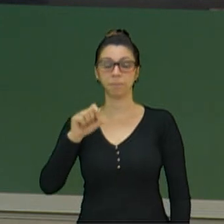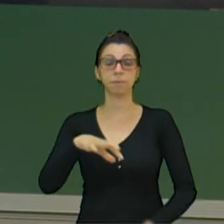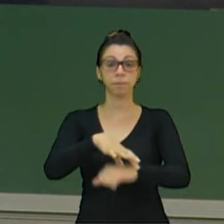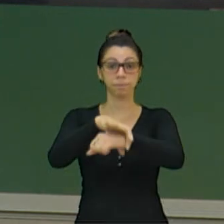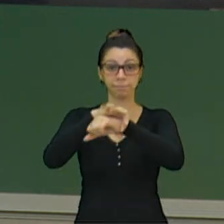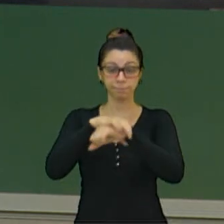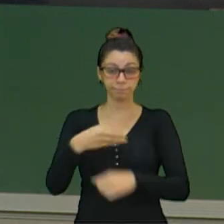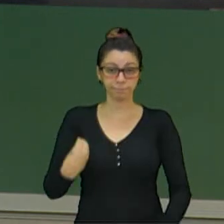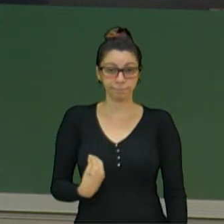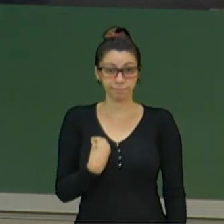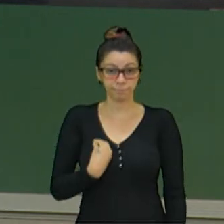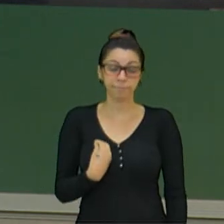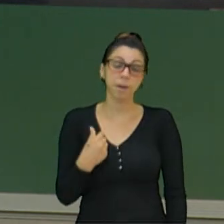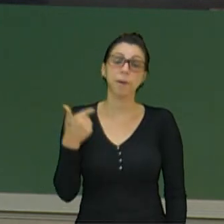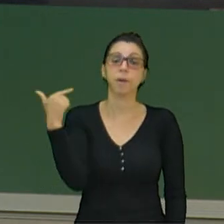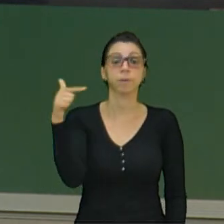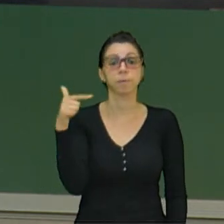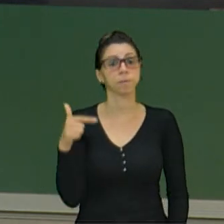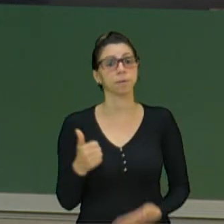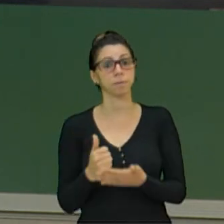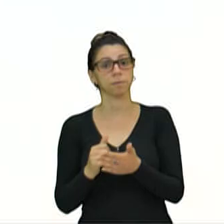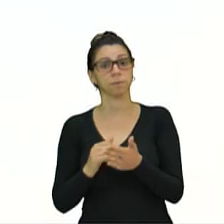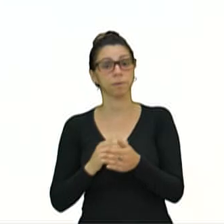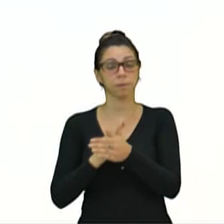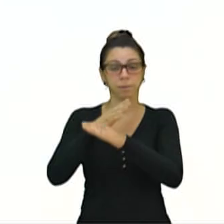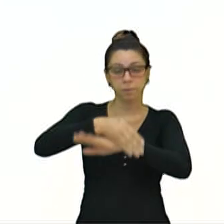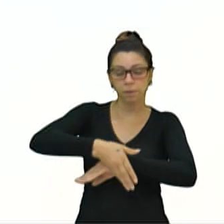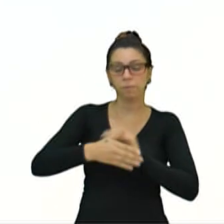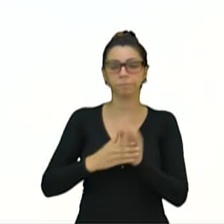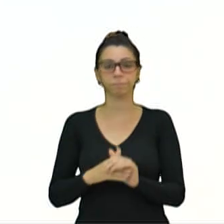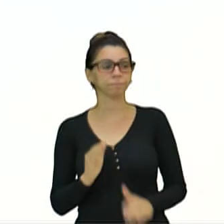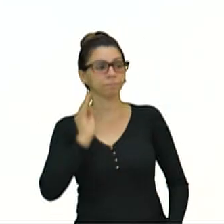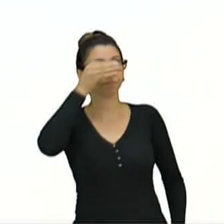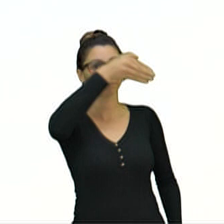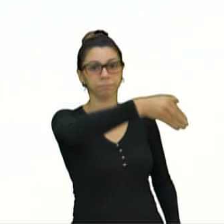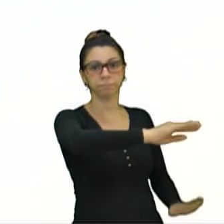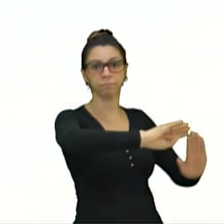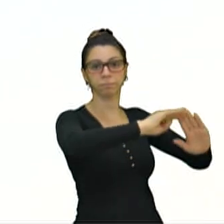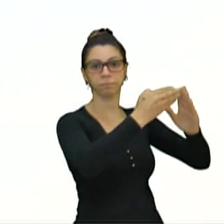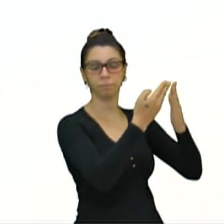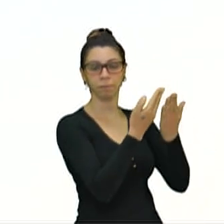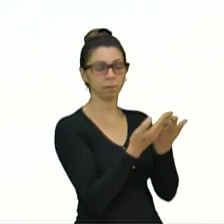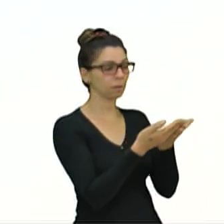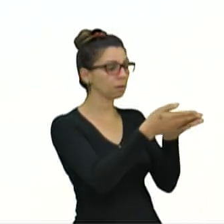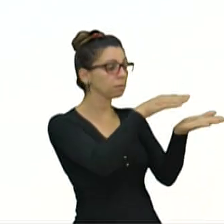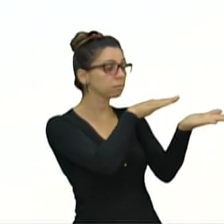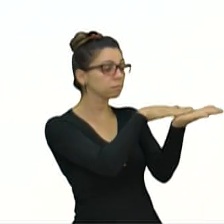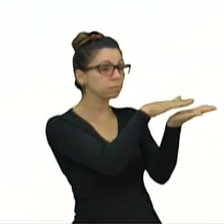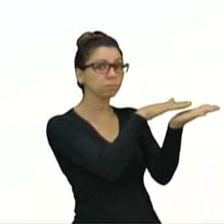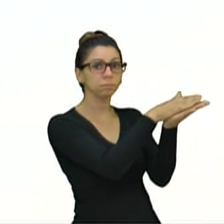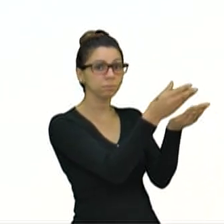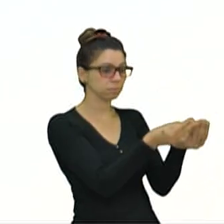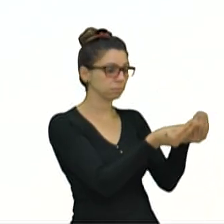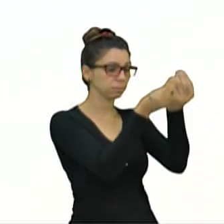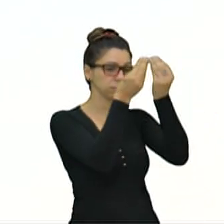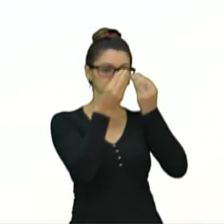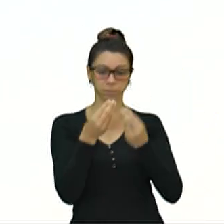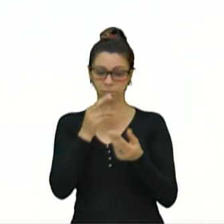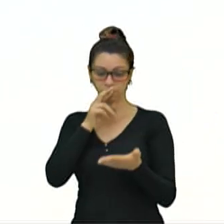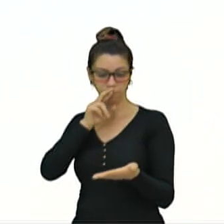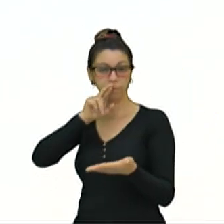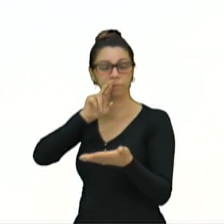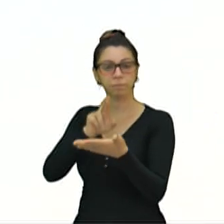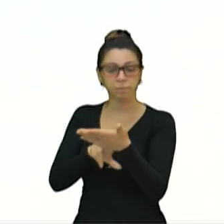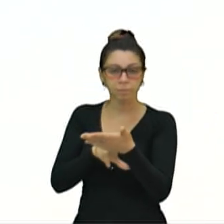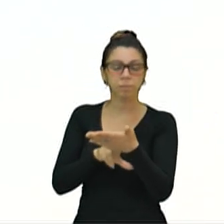você não tem acesso aos aplicativos, vá até a sua escola e busque os materiais impressos que estão lá. Responda